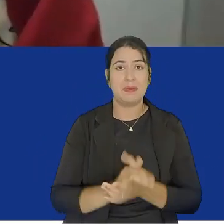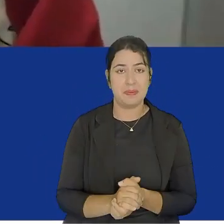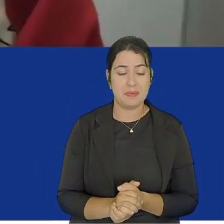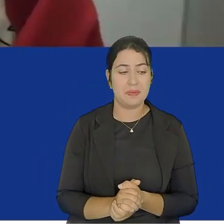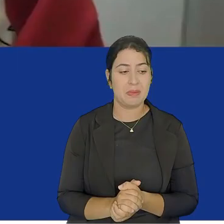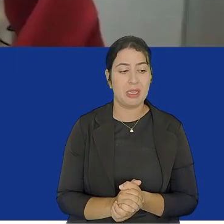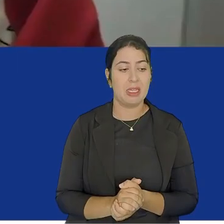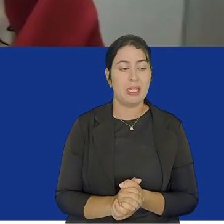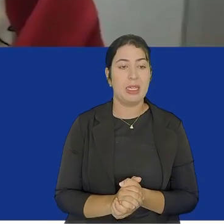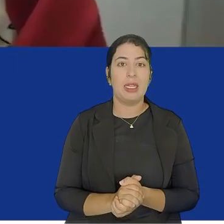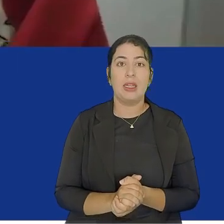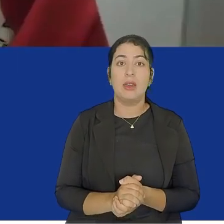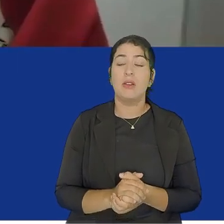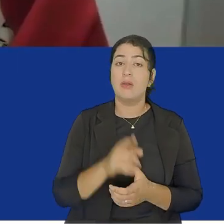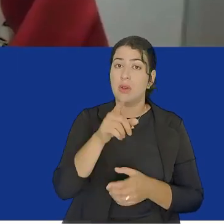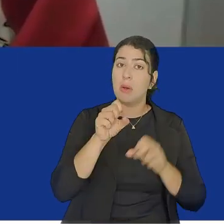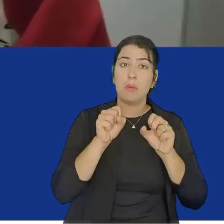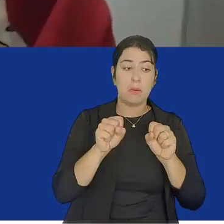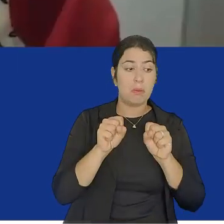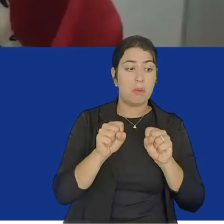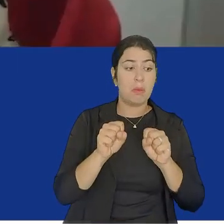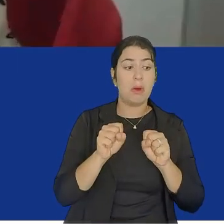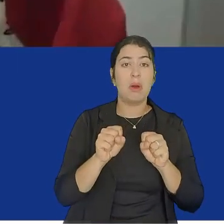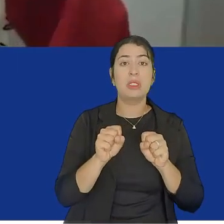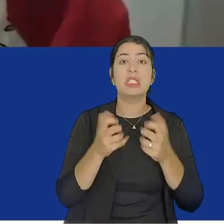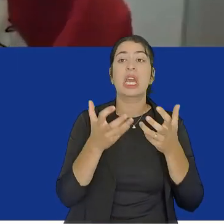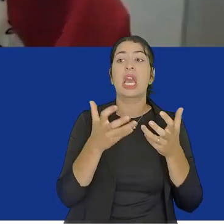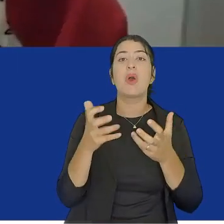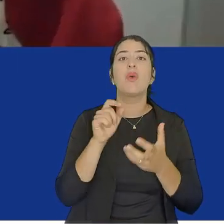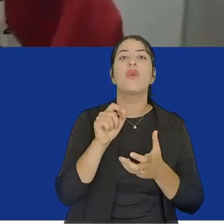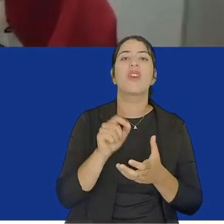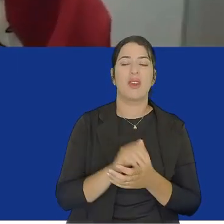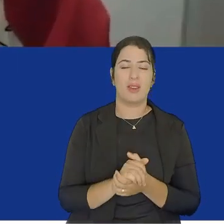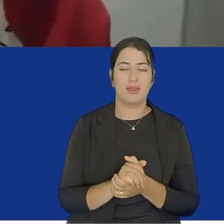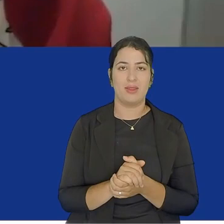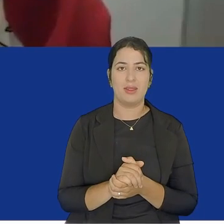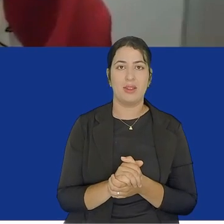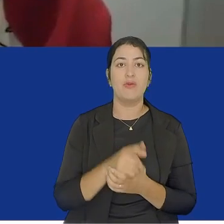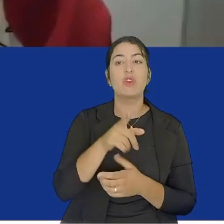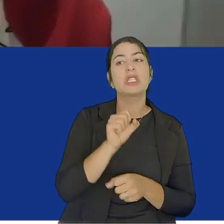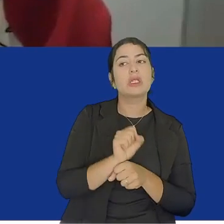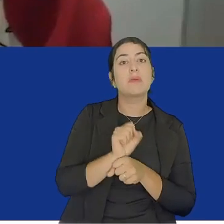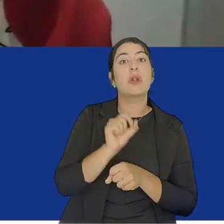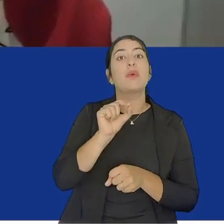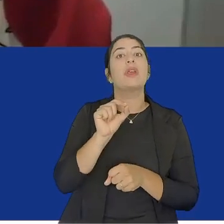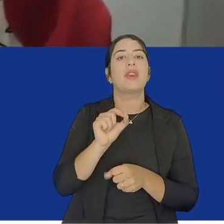não tem. E você pode fazer o quê? Bom, não sei, o que você quer, o que você espera?